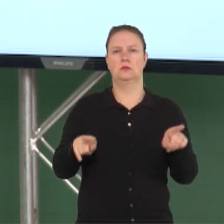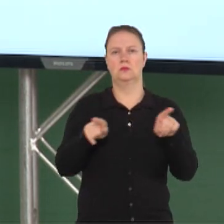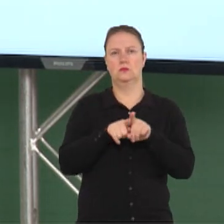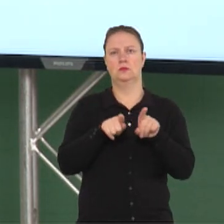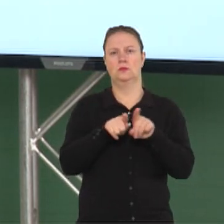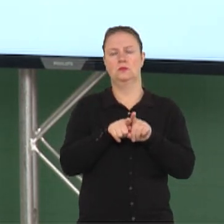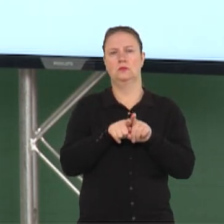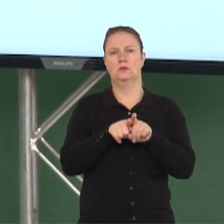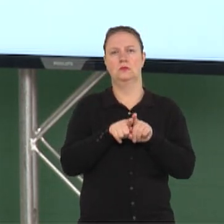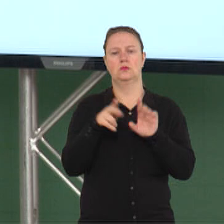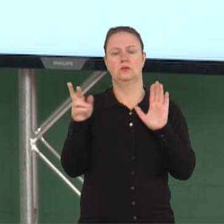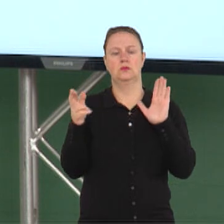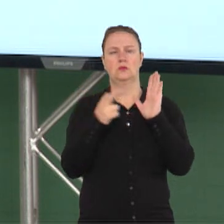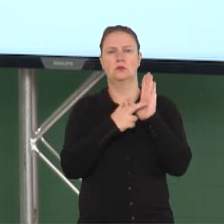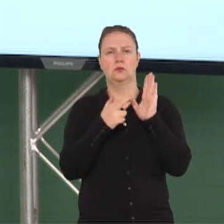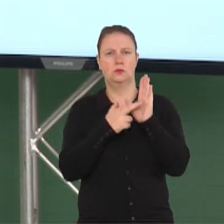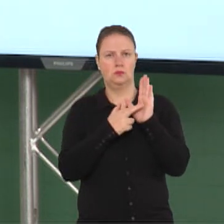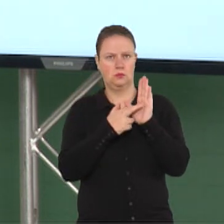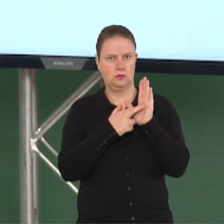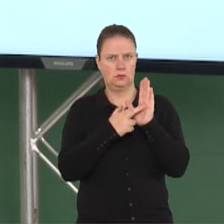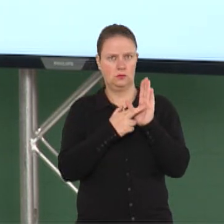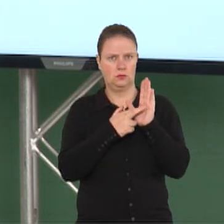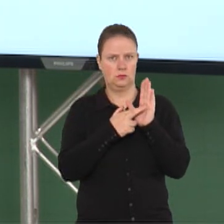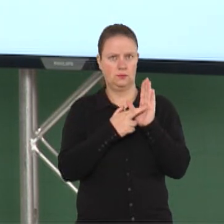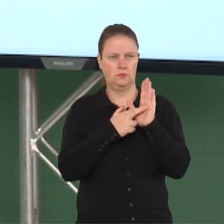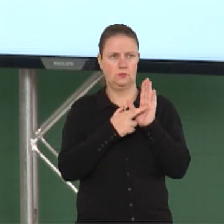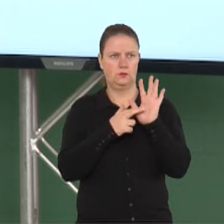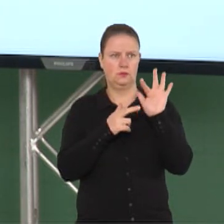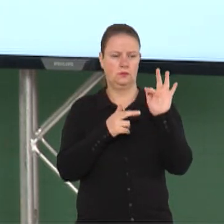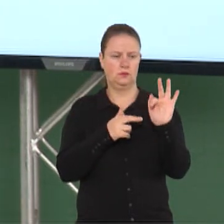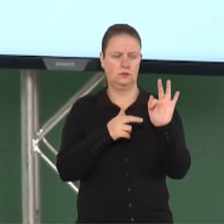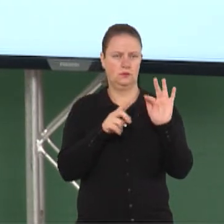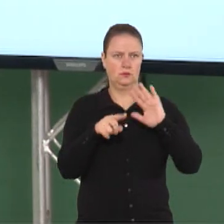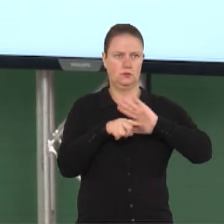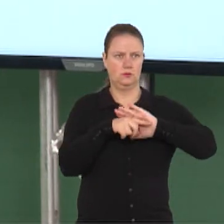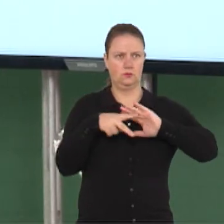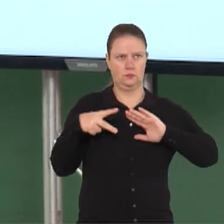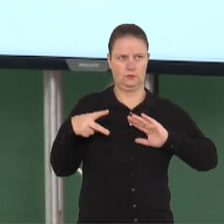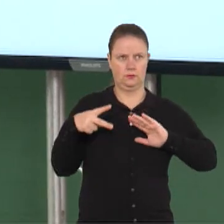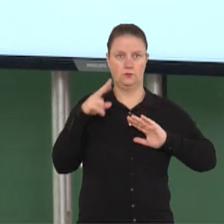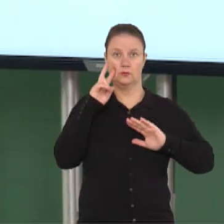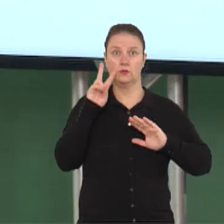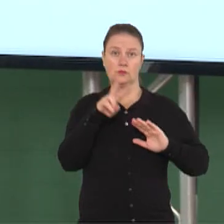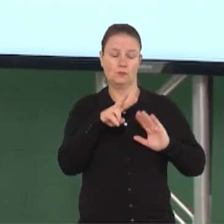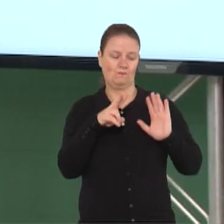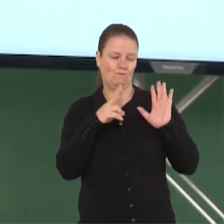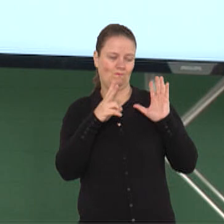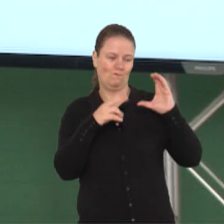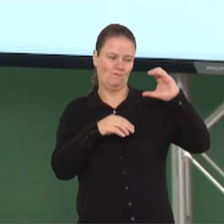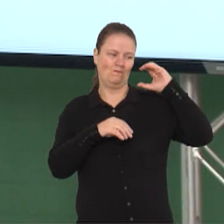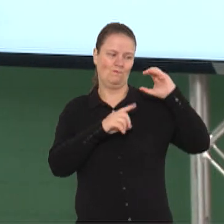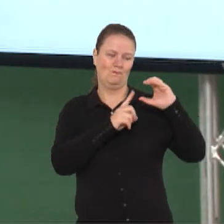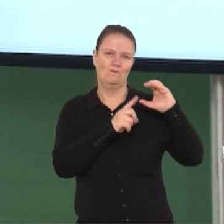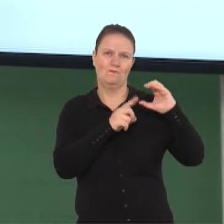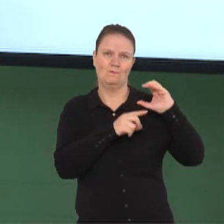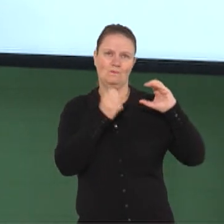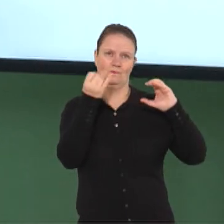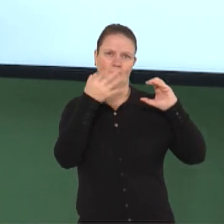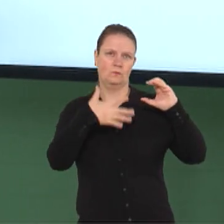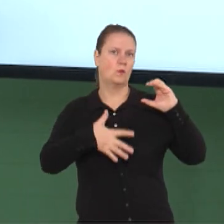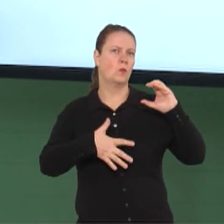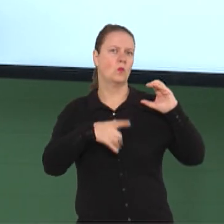esse resultado com 3 vezes o resultado de f de menos 2. Então, olhe que na letra C o valor numérico traz